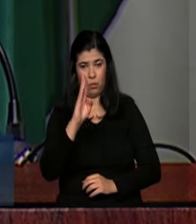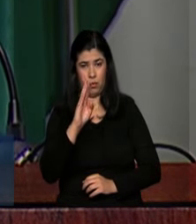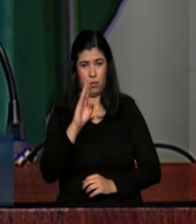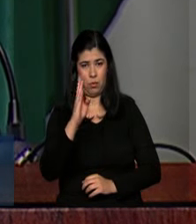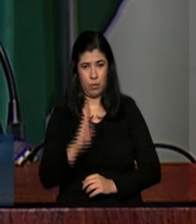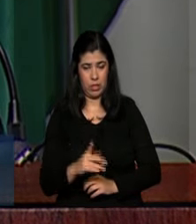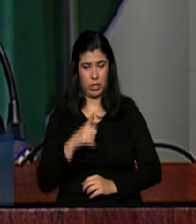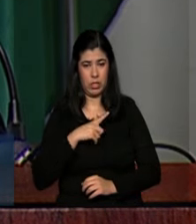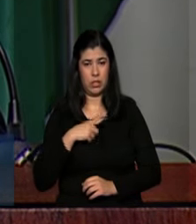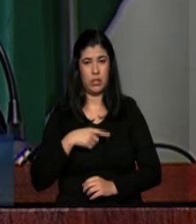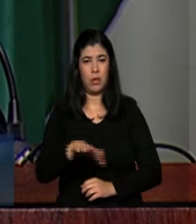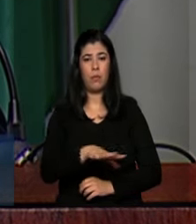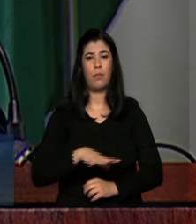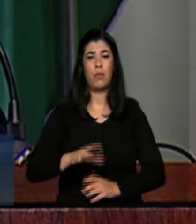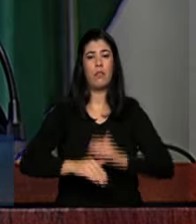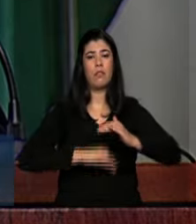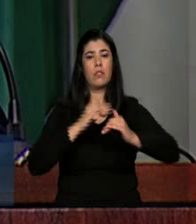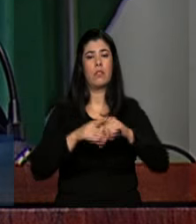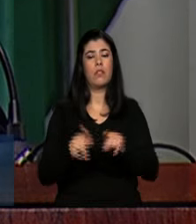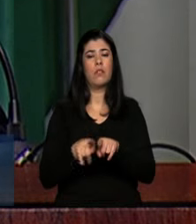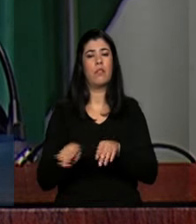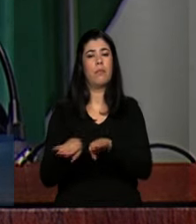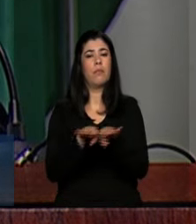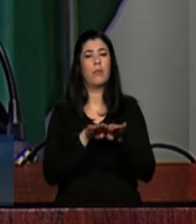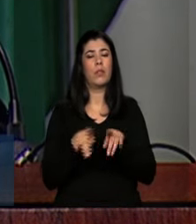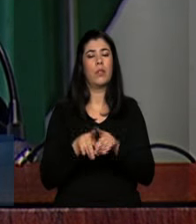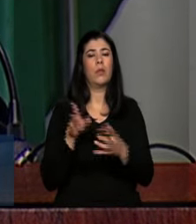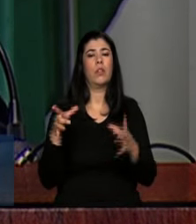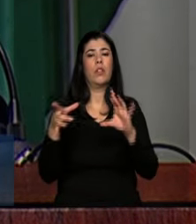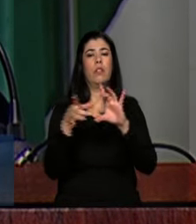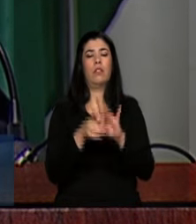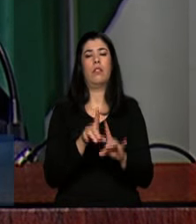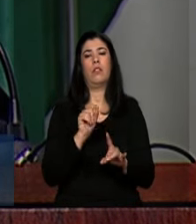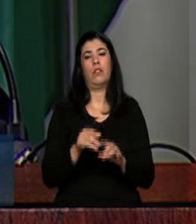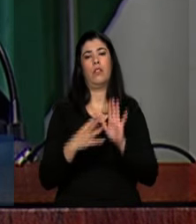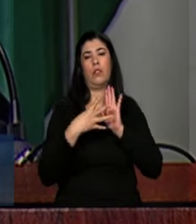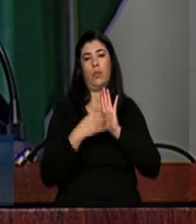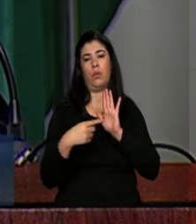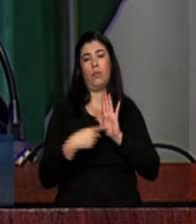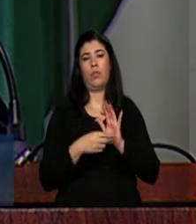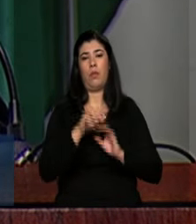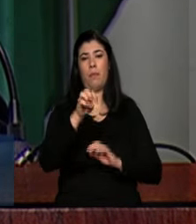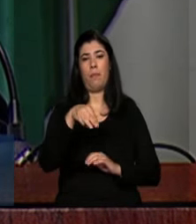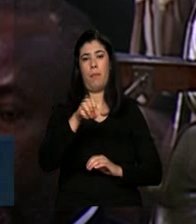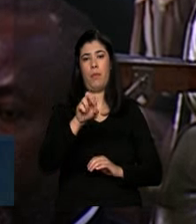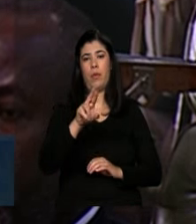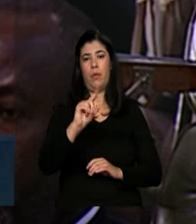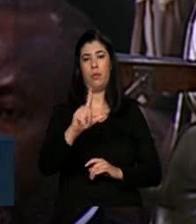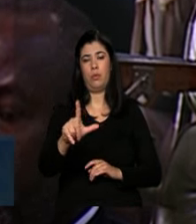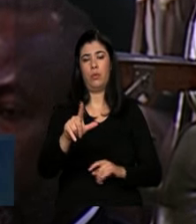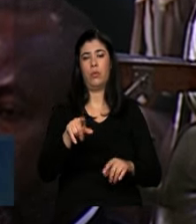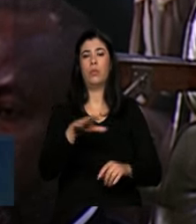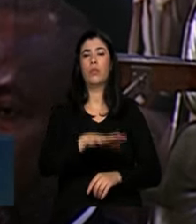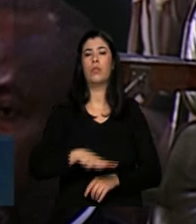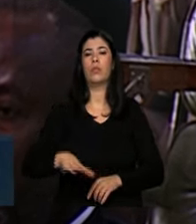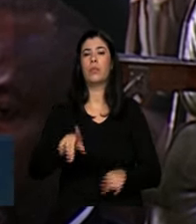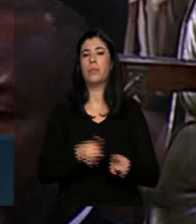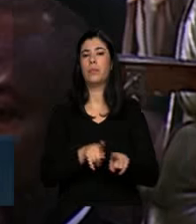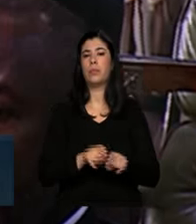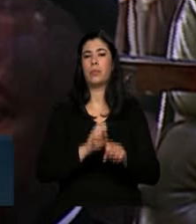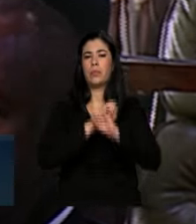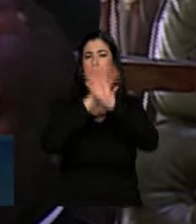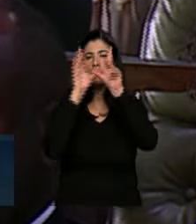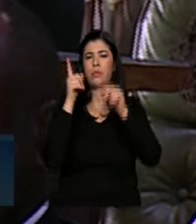um espaço de desenvolvimento sustentável e integração, de que é exemplo o Mercosul. Em nossa região, é